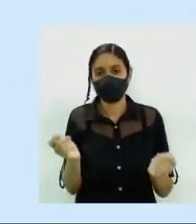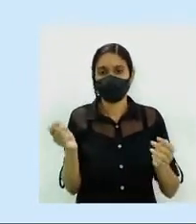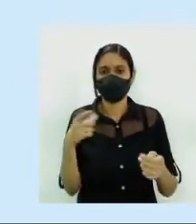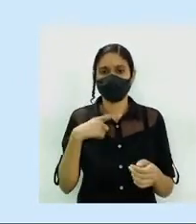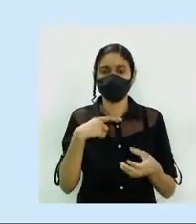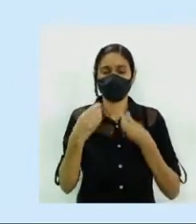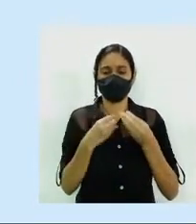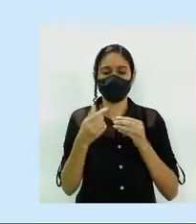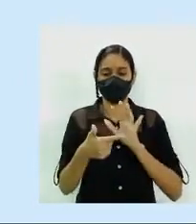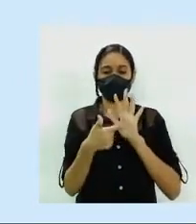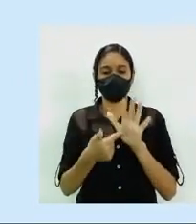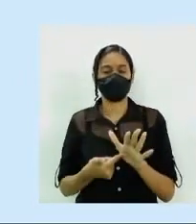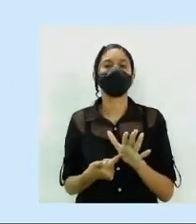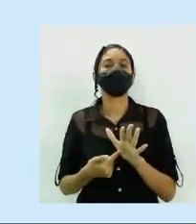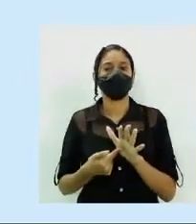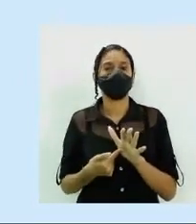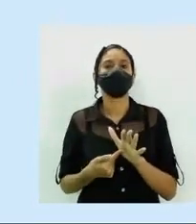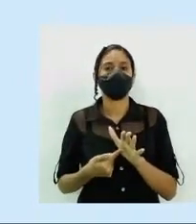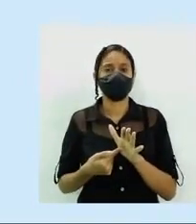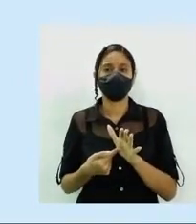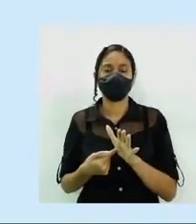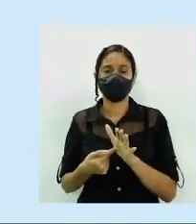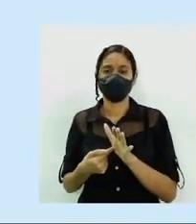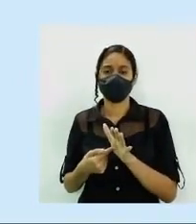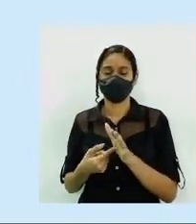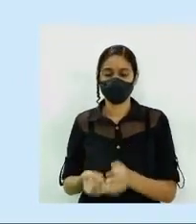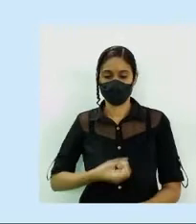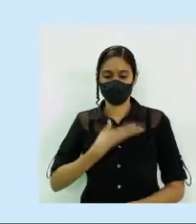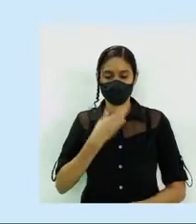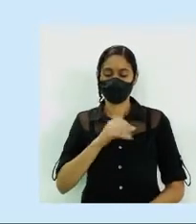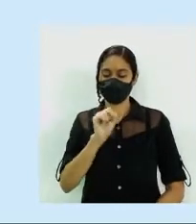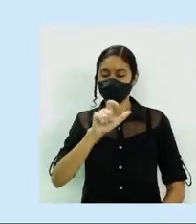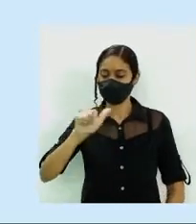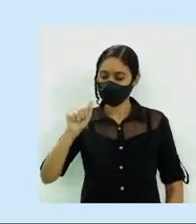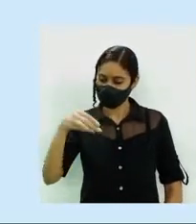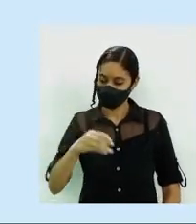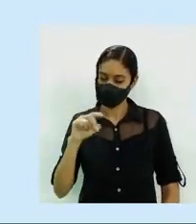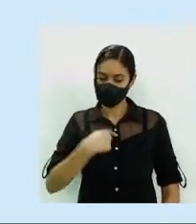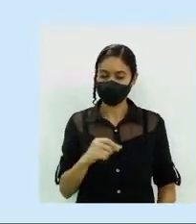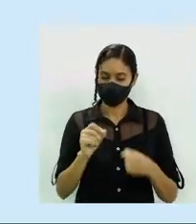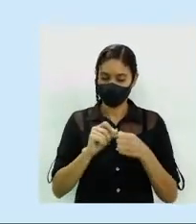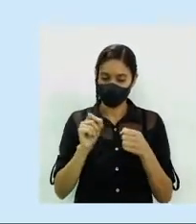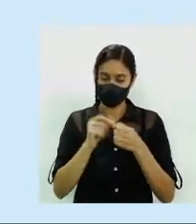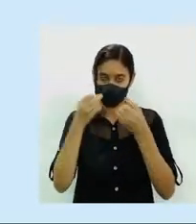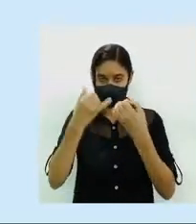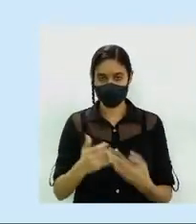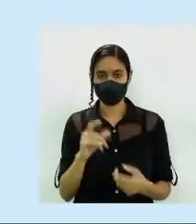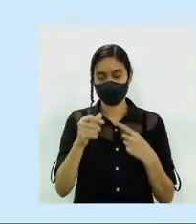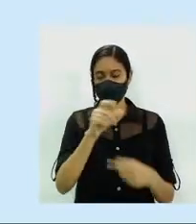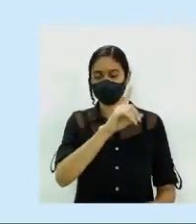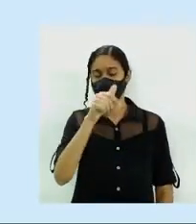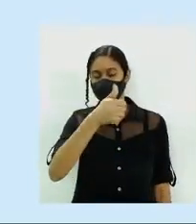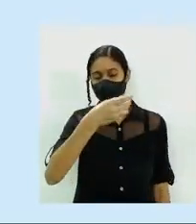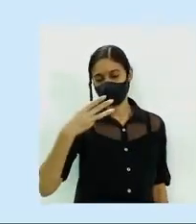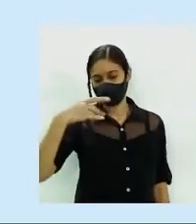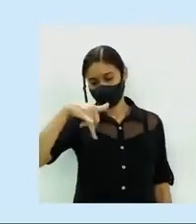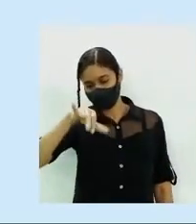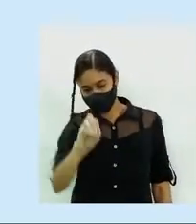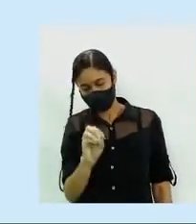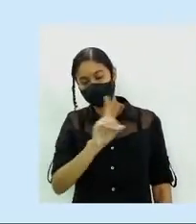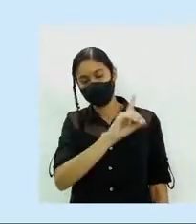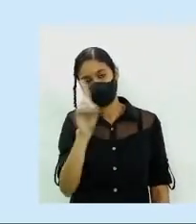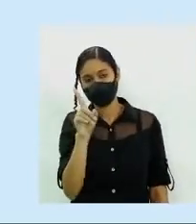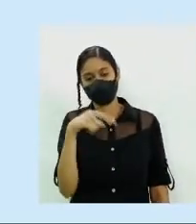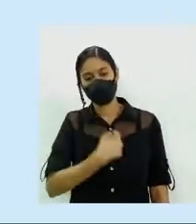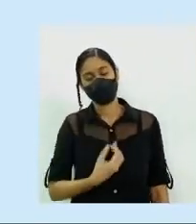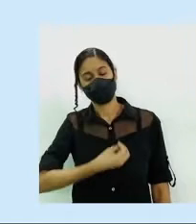tema abordado nesse poema, nesse slam, né? A gente falando sobre o 13 de maio, é o dia especificamente em